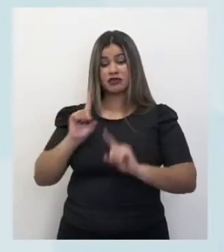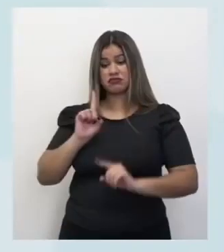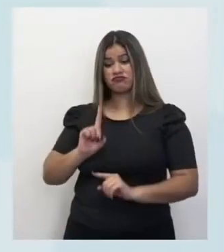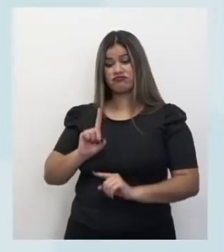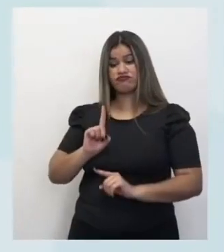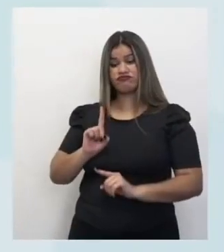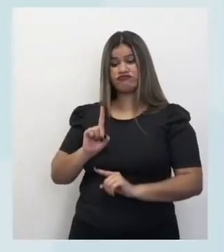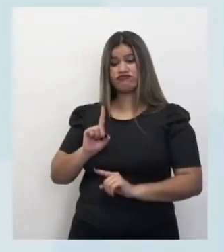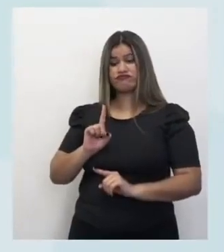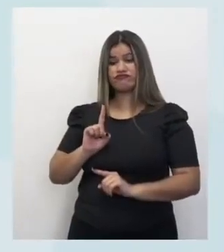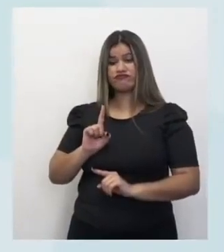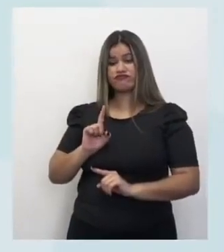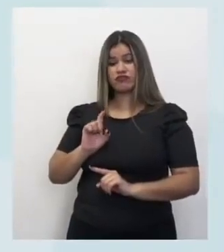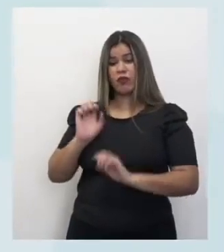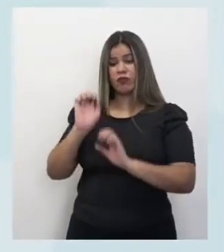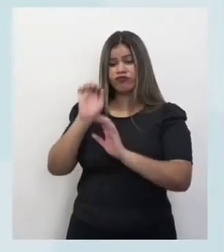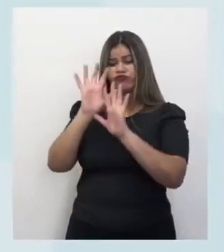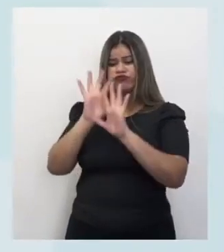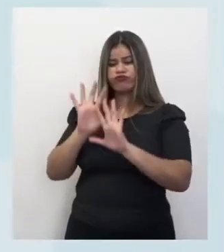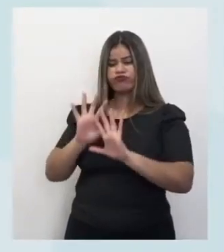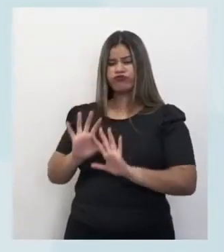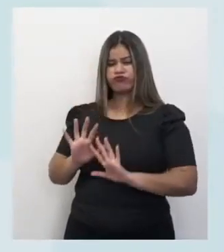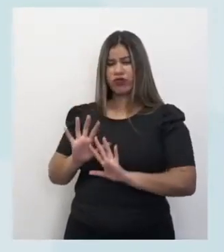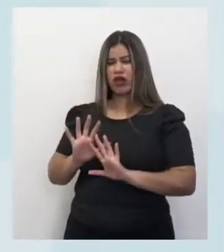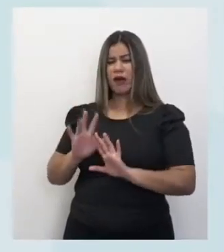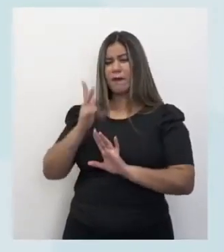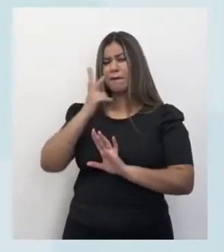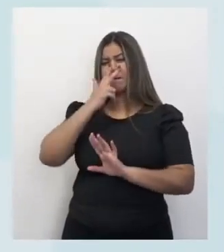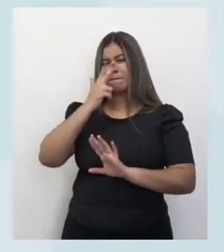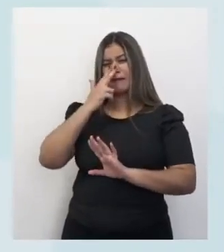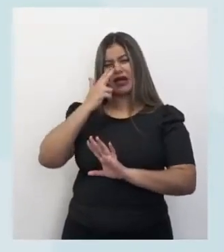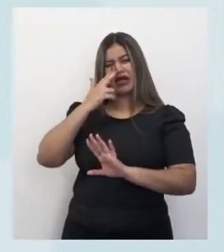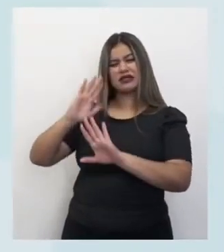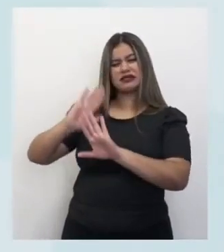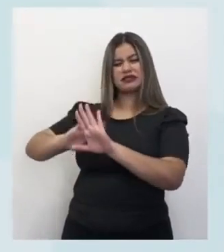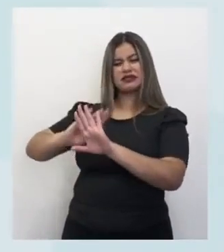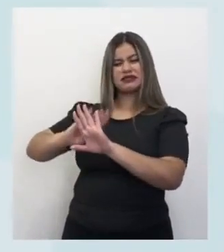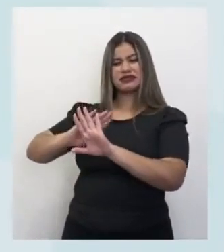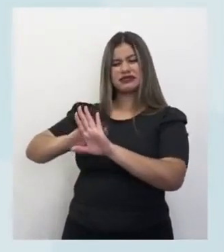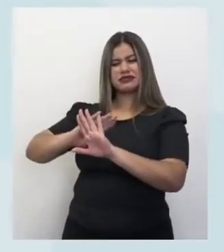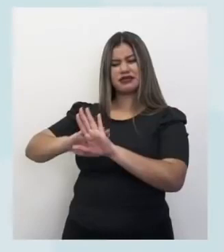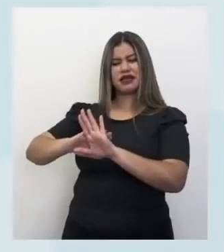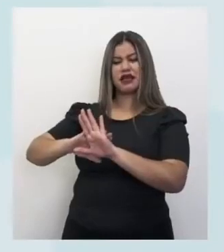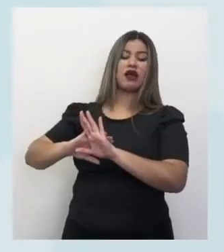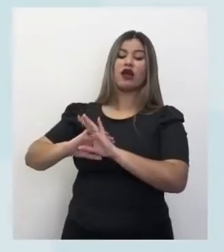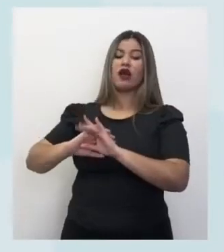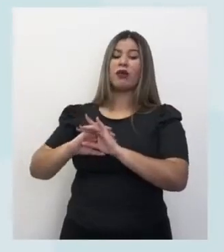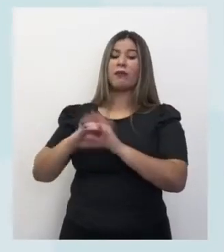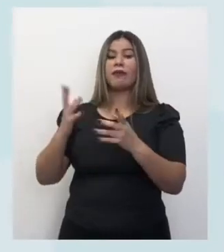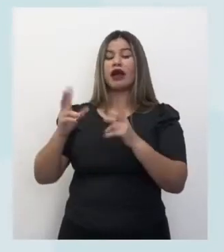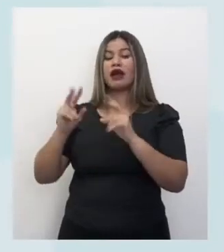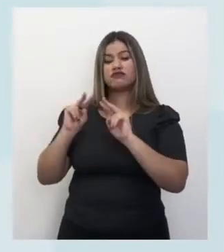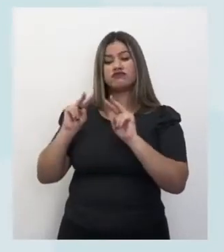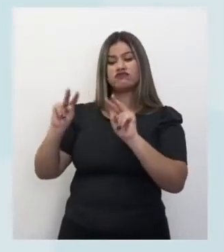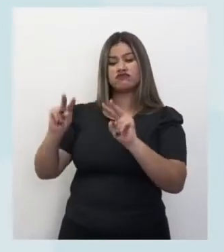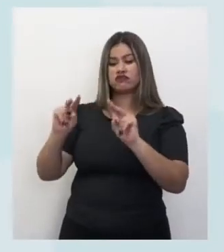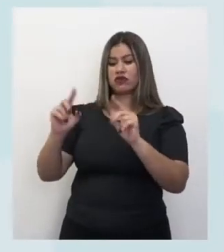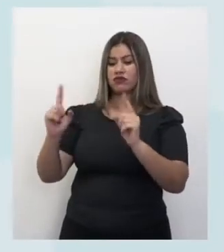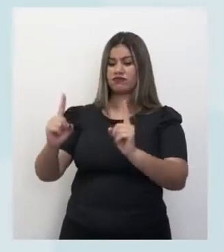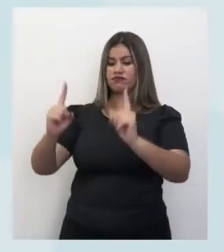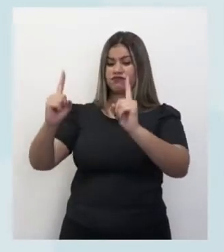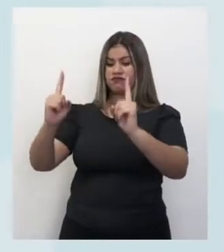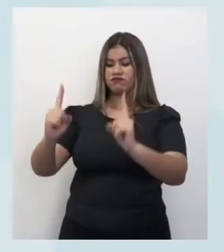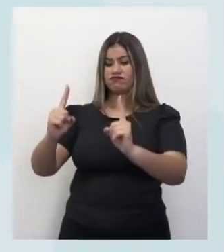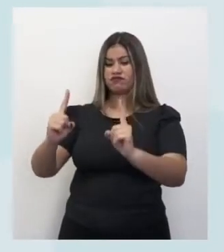fundo, ele deixou como um segundo plano ali, porque ele não queria dar você bater o olho